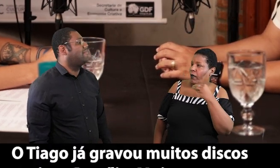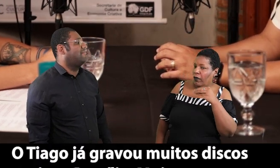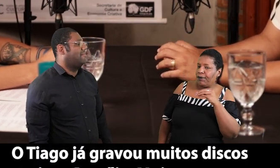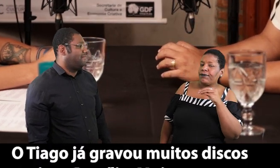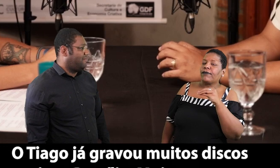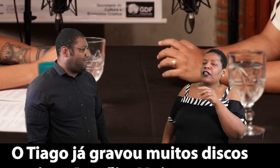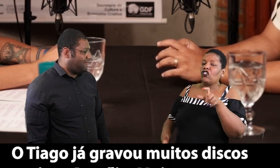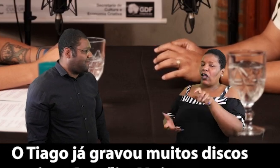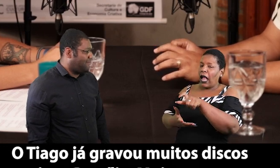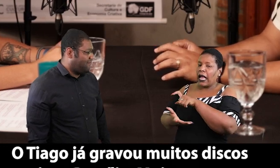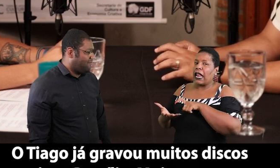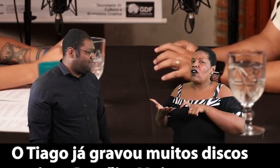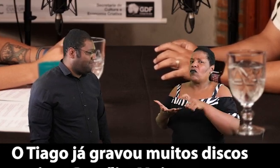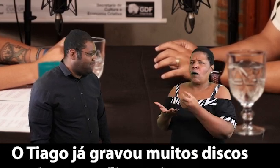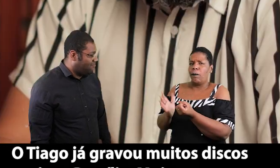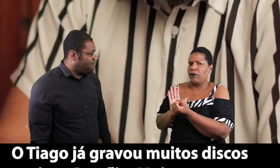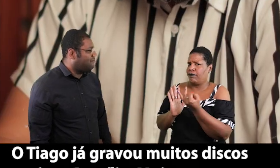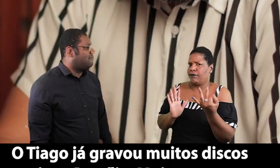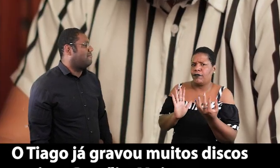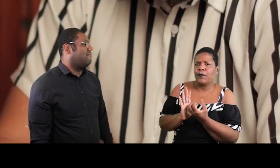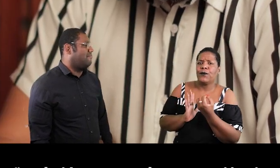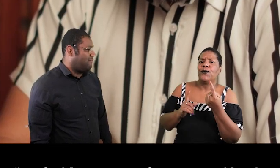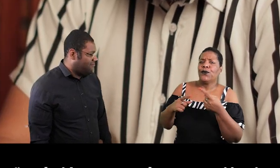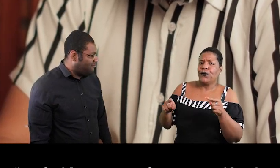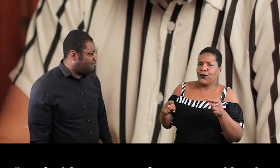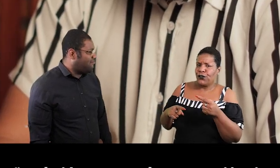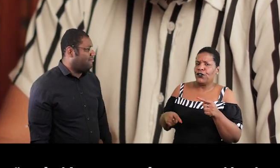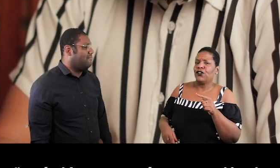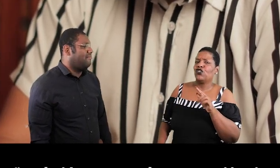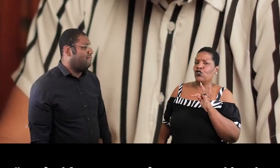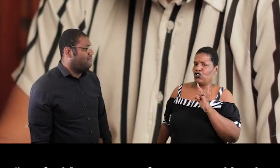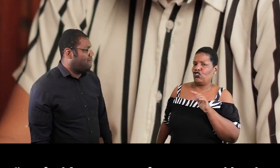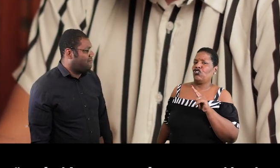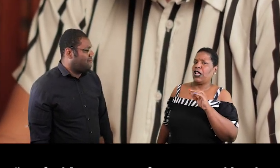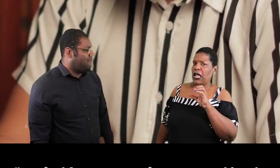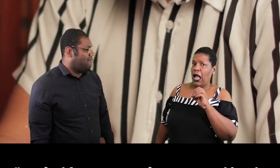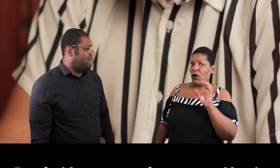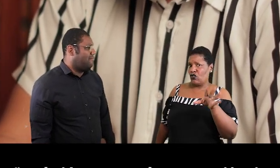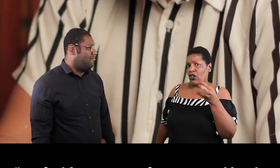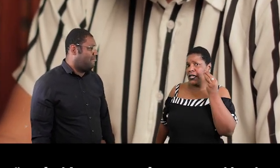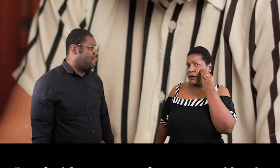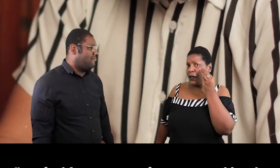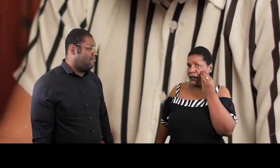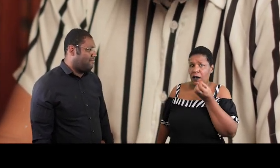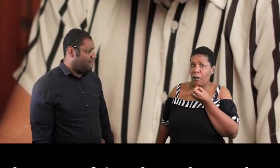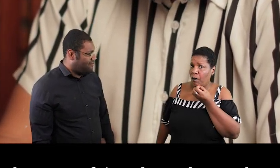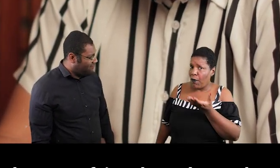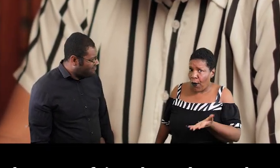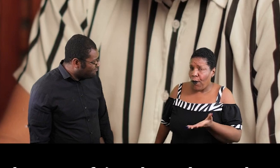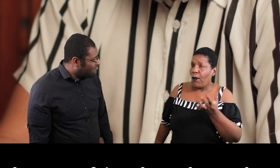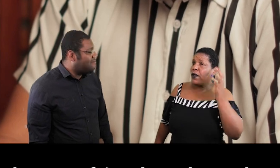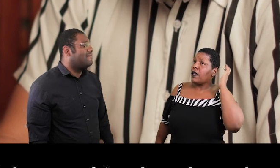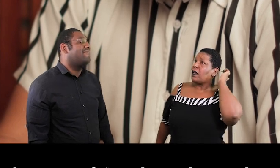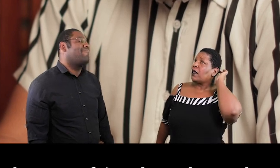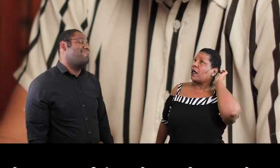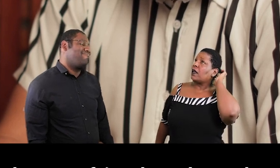muitos discos aqui em Brasília. Muitos mesmo, assim. Então, ele já tem uma boa experiência. E ele sempre foi um